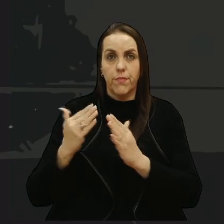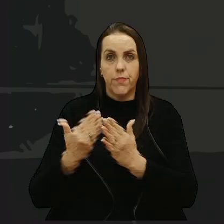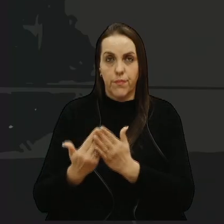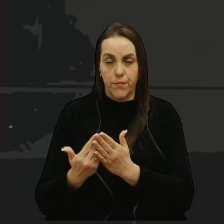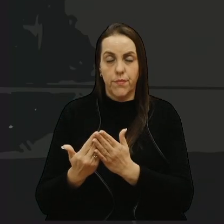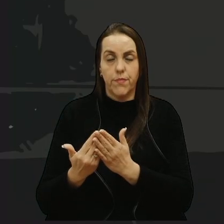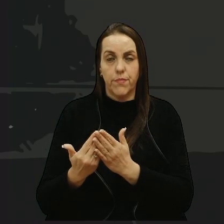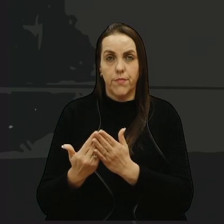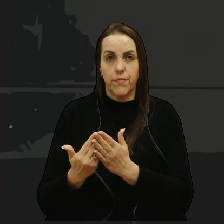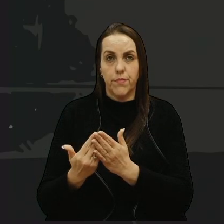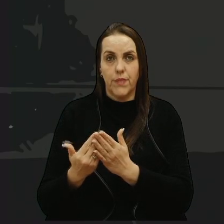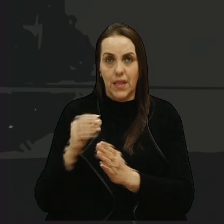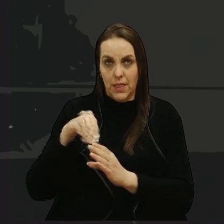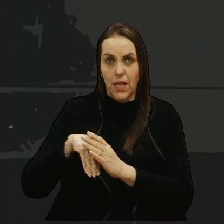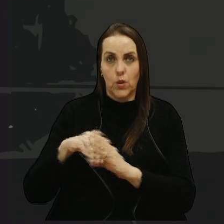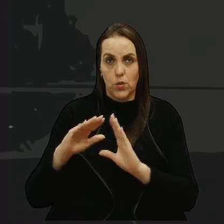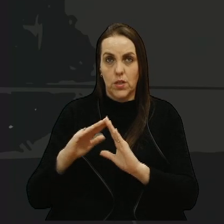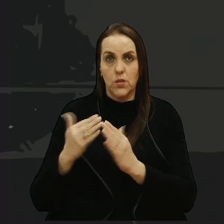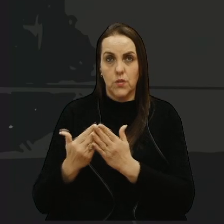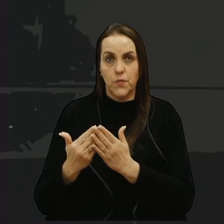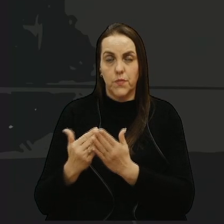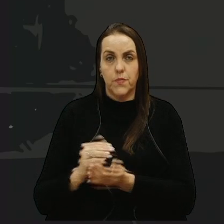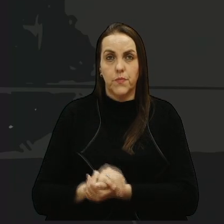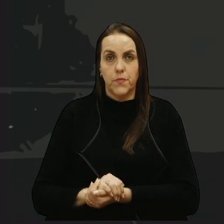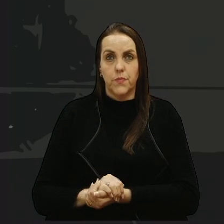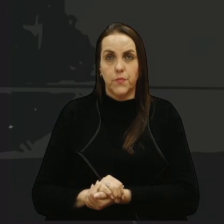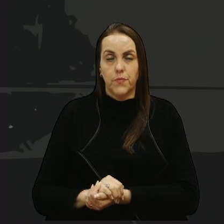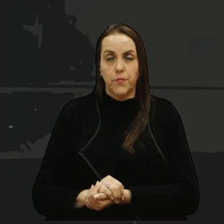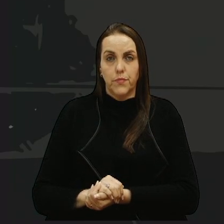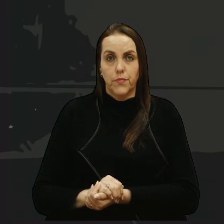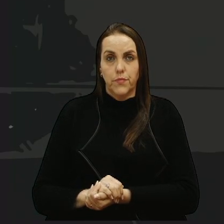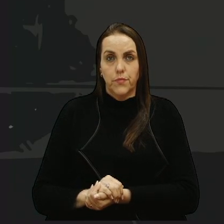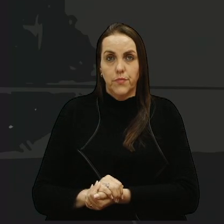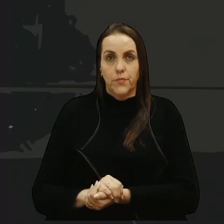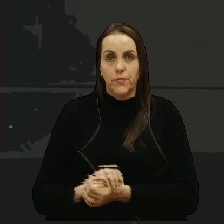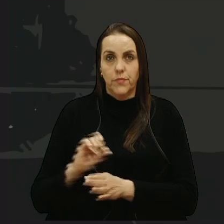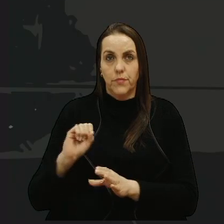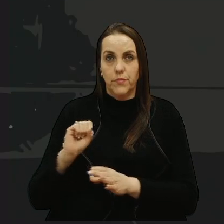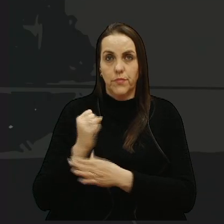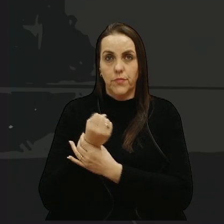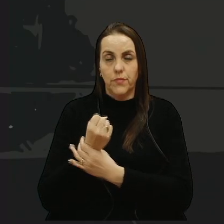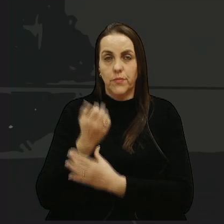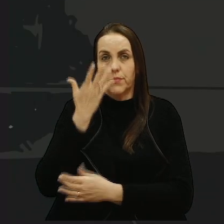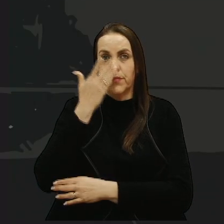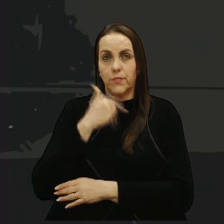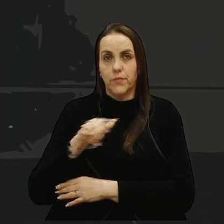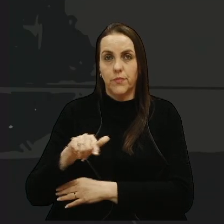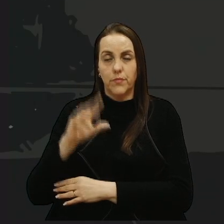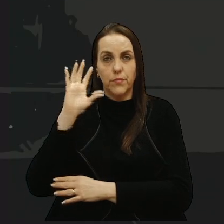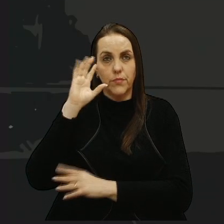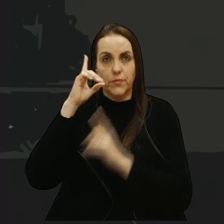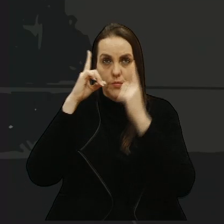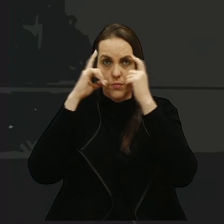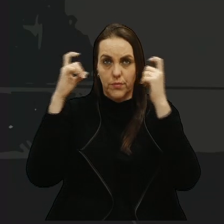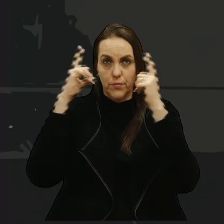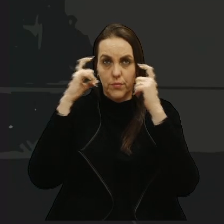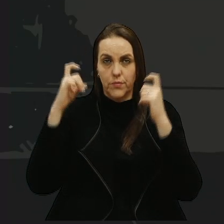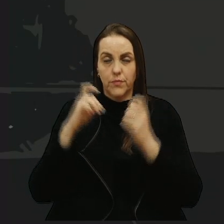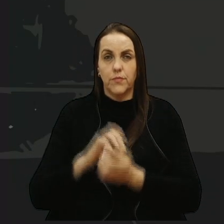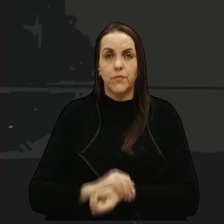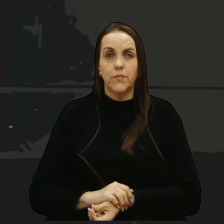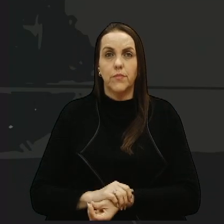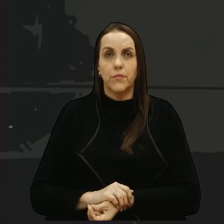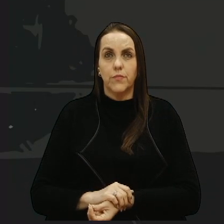nas escolas, aliás, a segurança das crianças e os casos de violência. Peço